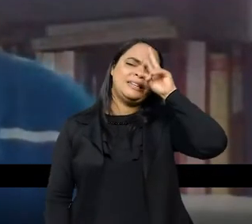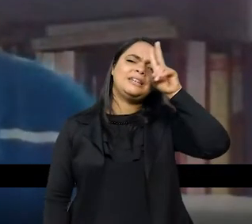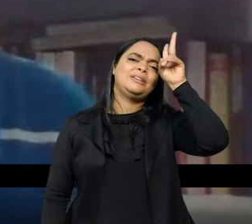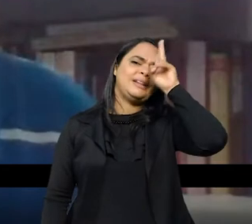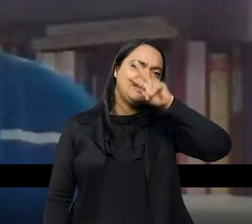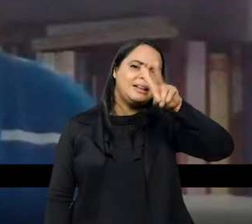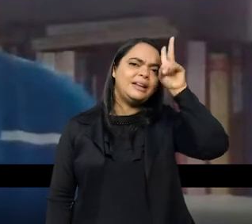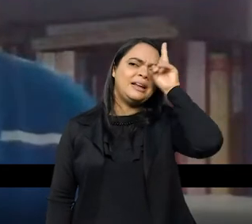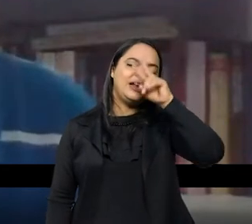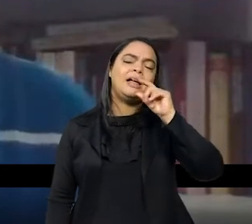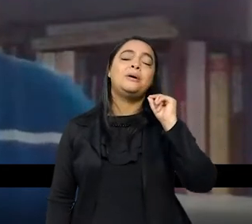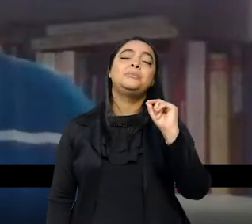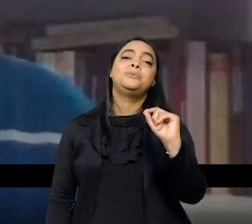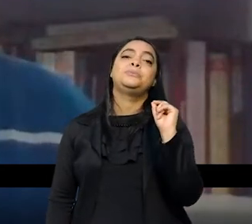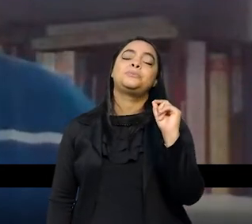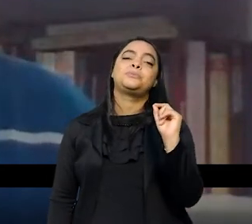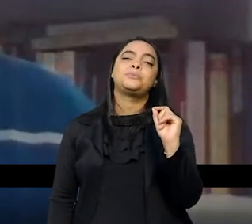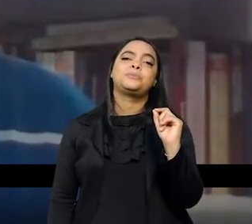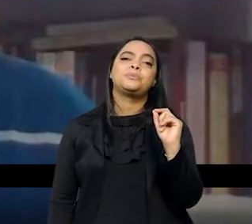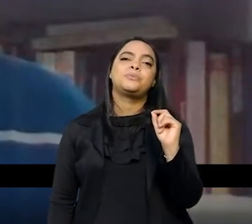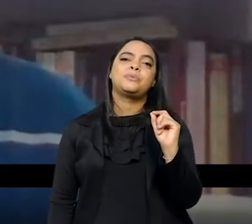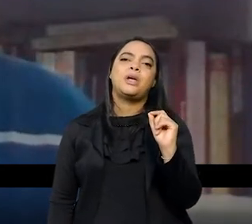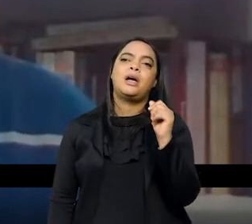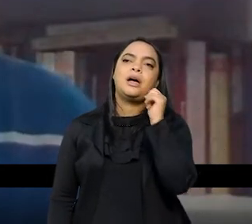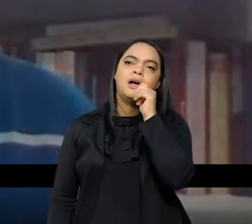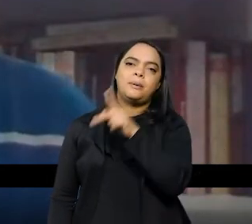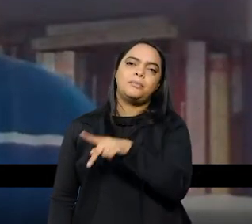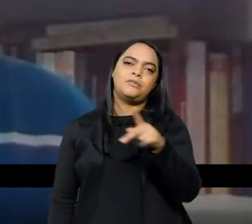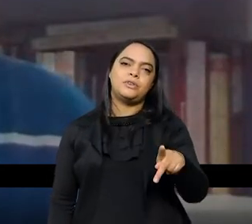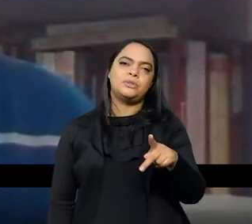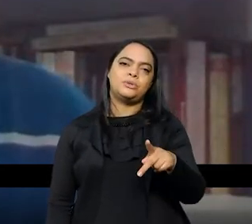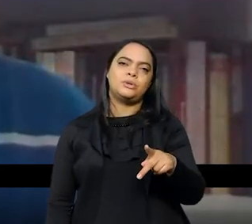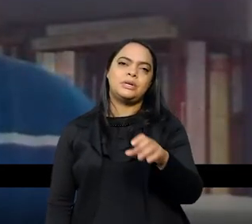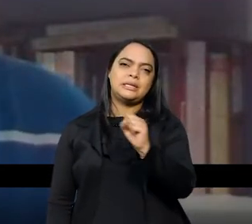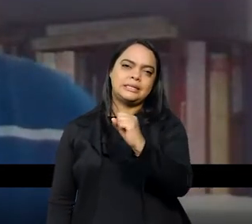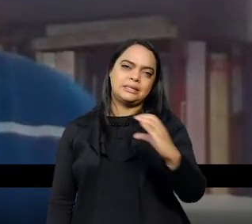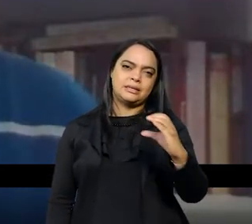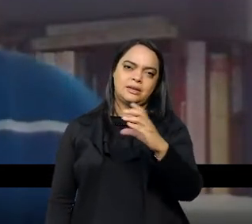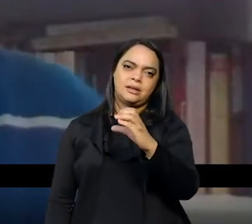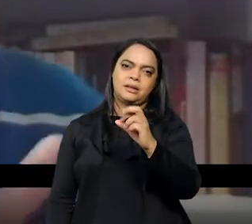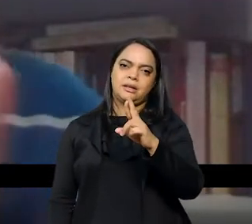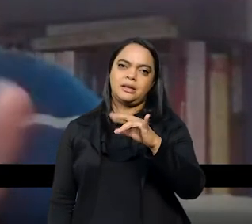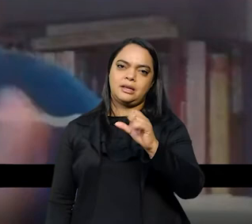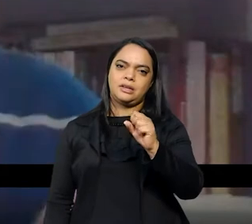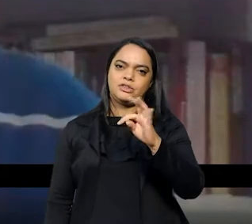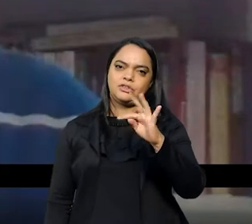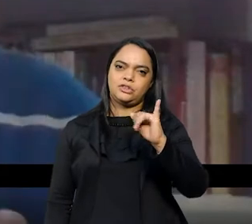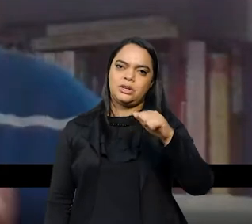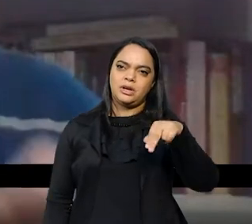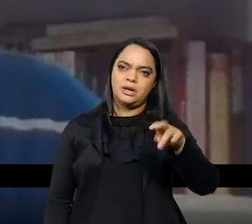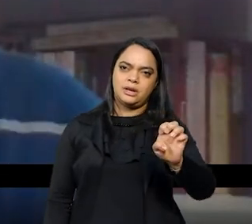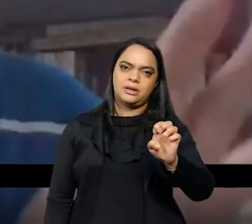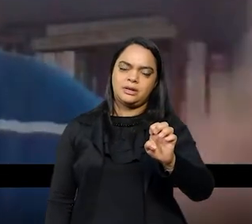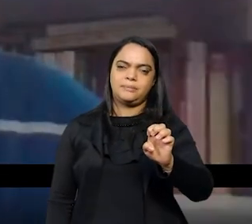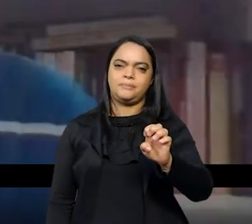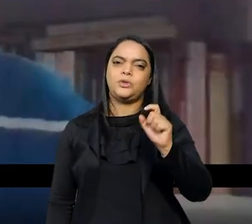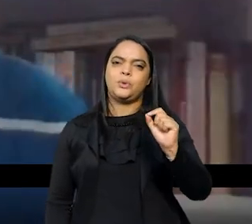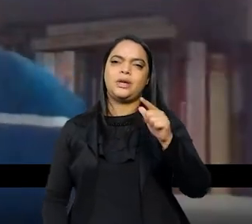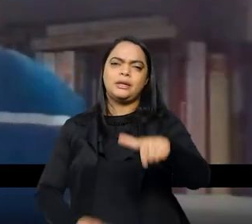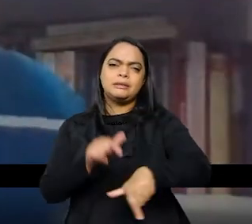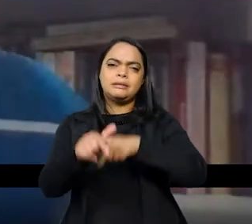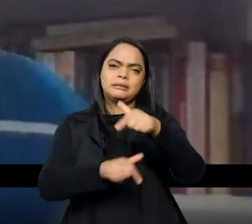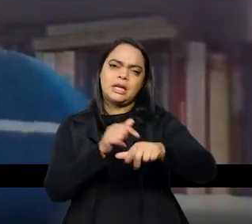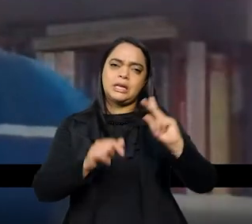me lembra muito, eu acho que é a professora de Santa Catarina, Cristiane Beretta, que ela trabalha muito com história da educação. Ela esteve